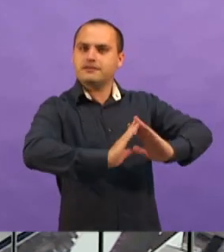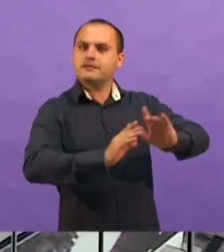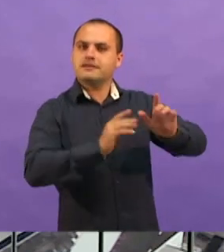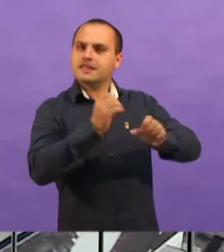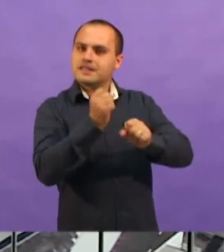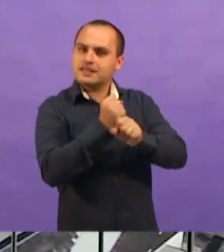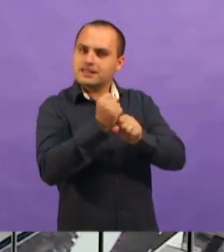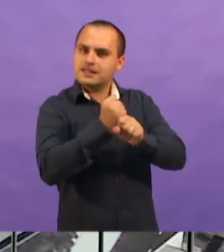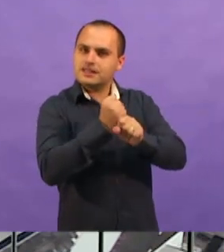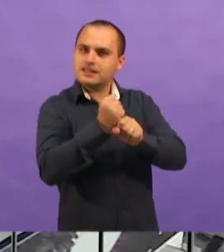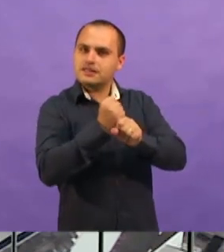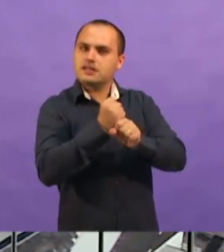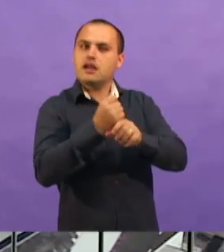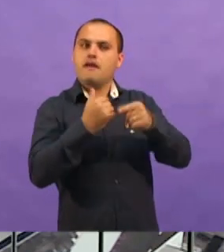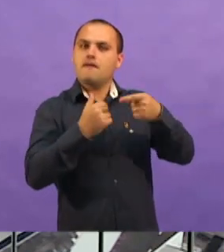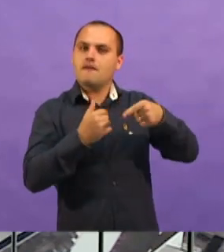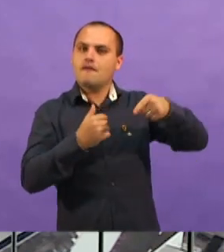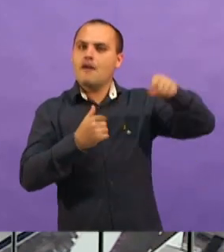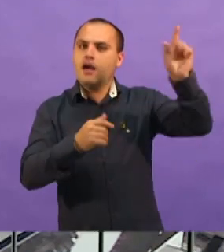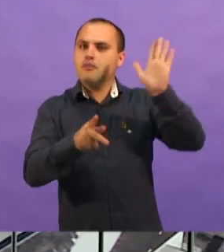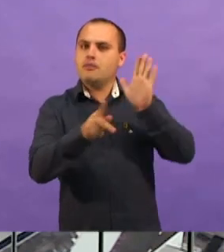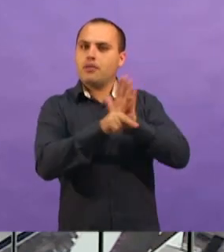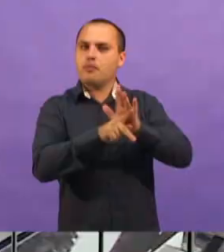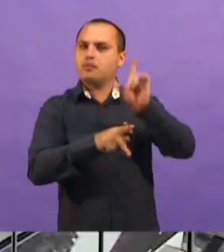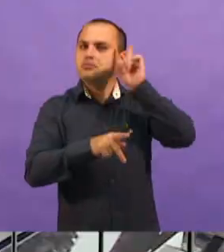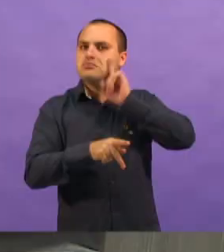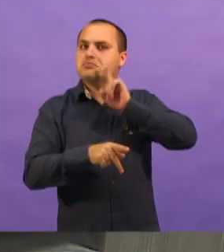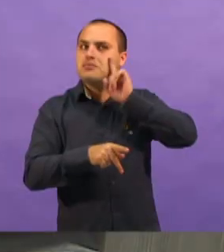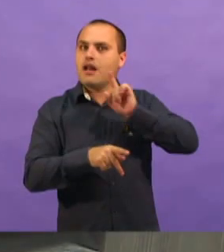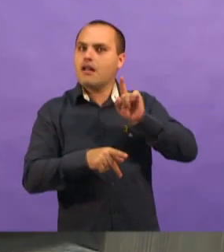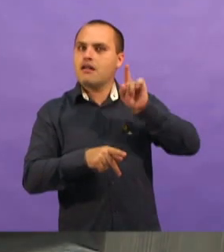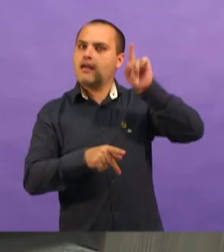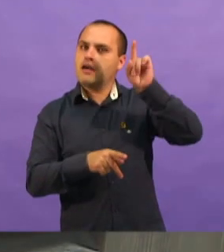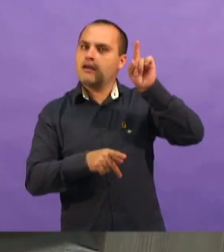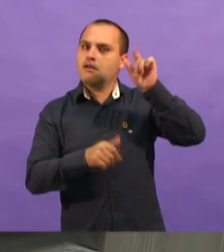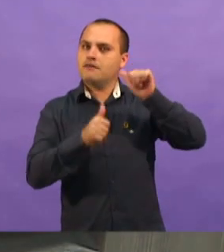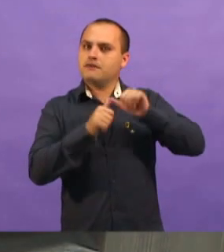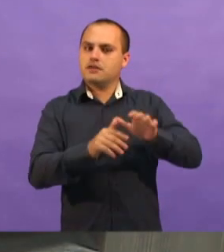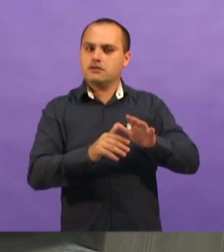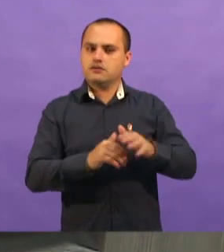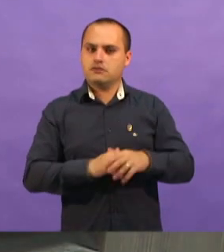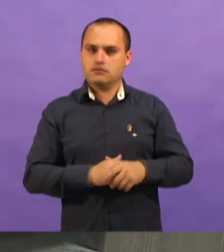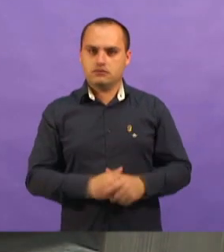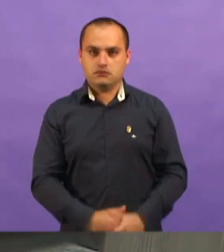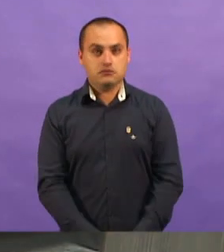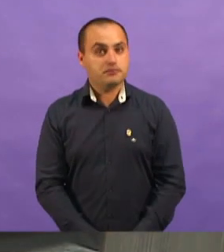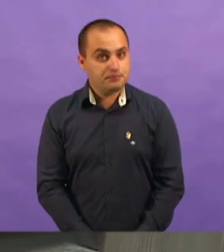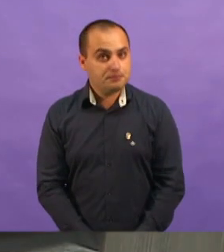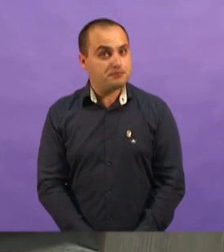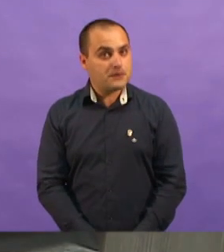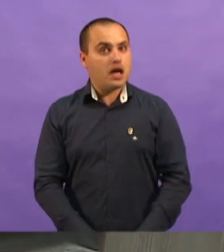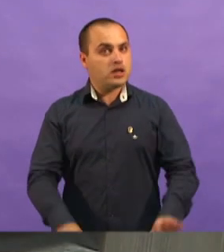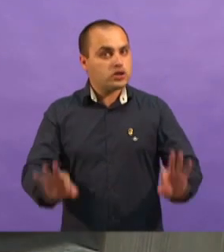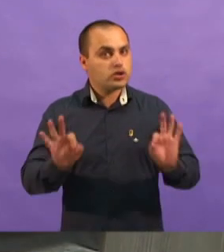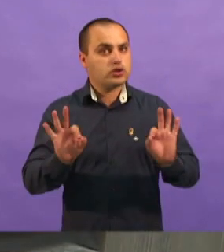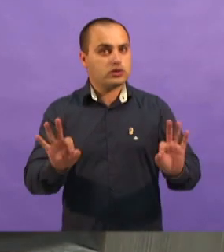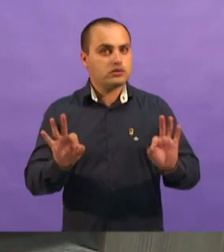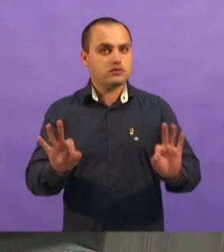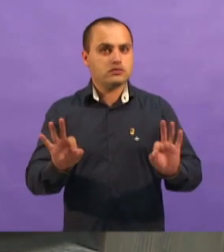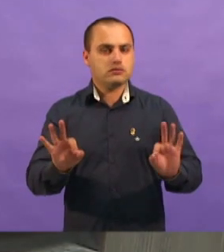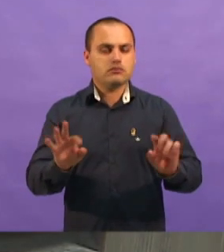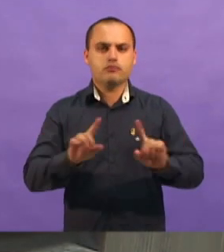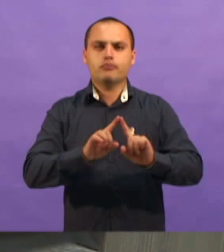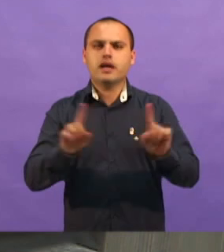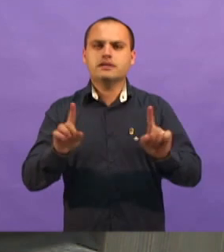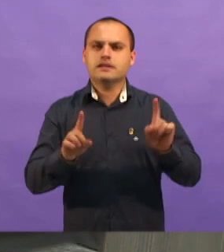para a Biblioteca do Congresso Americano. Olha que interessante, né? Não é pouca coisa, né? Então, as únicas